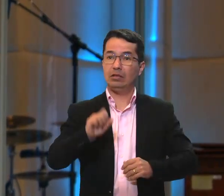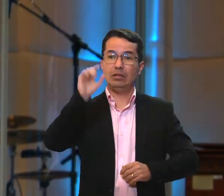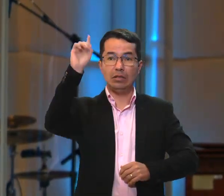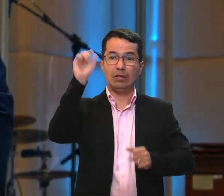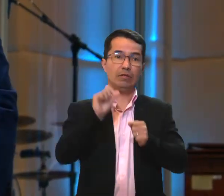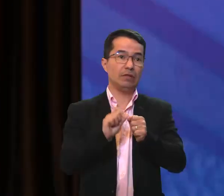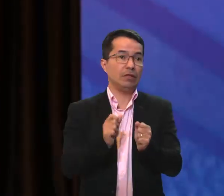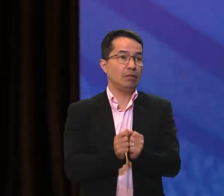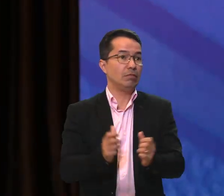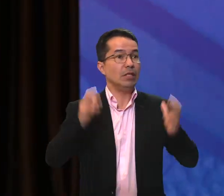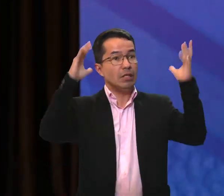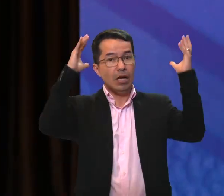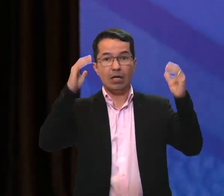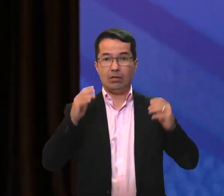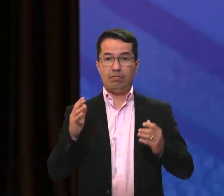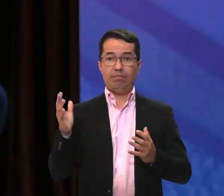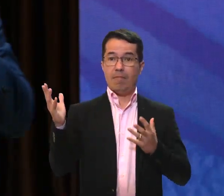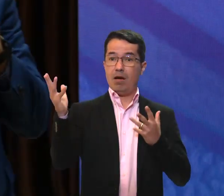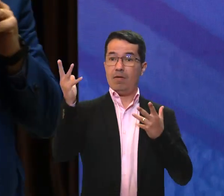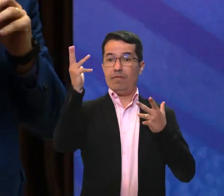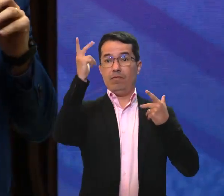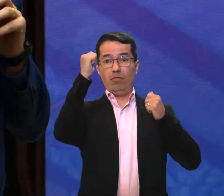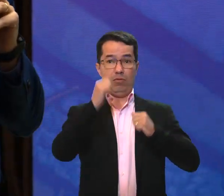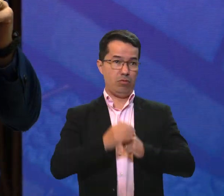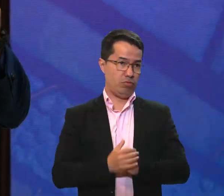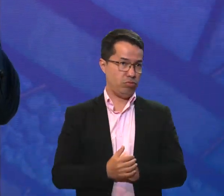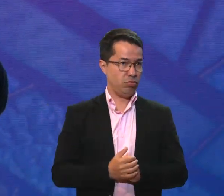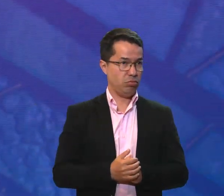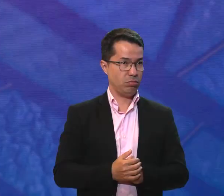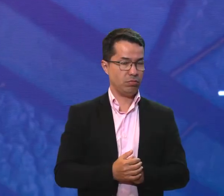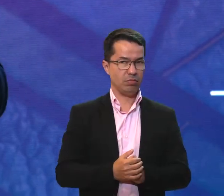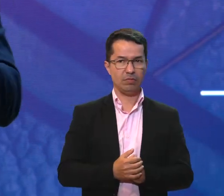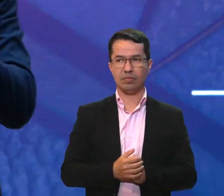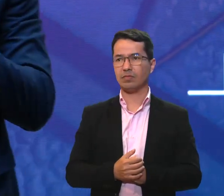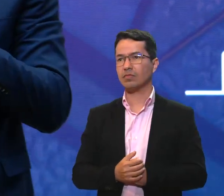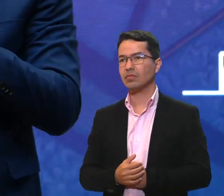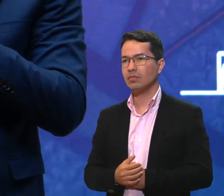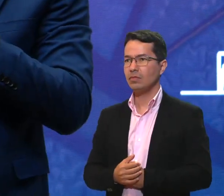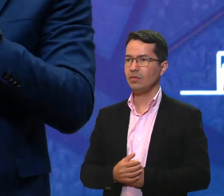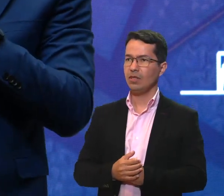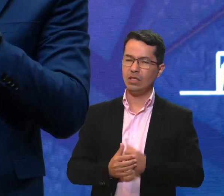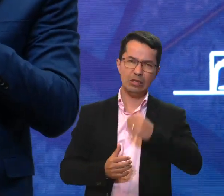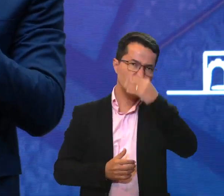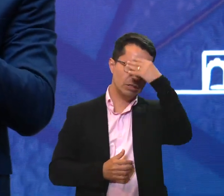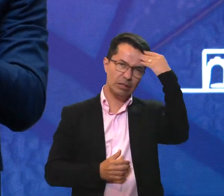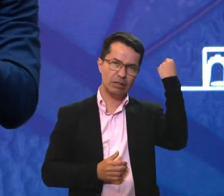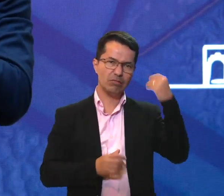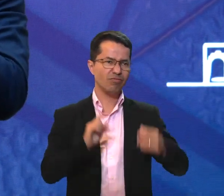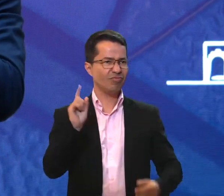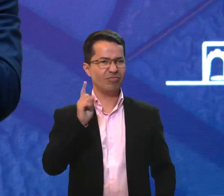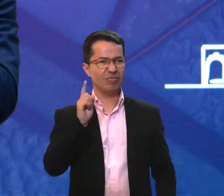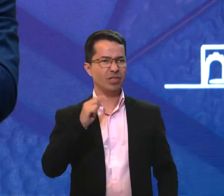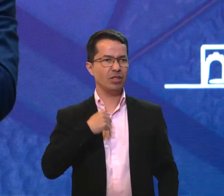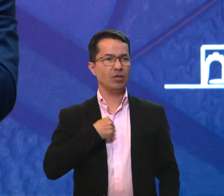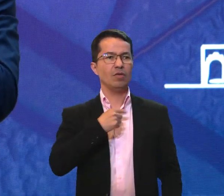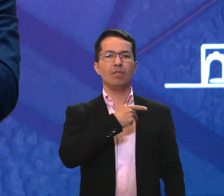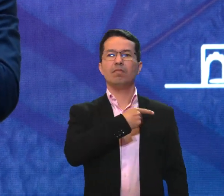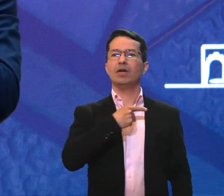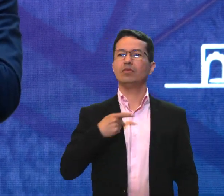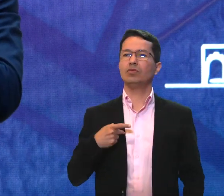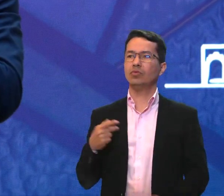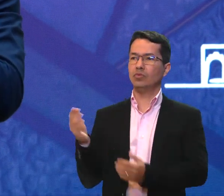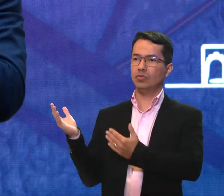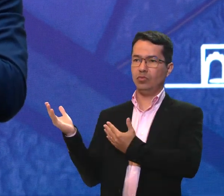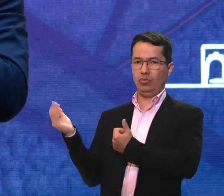Eu nunca me esqueço, quando eu era pastor ainda de jovens, eu comecei a vir de madrugada, orar